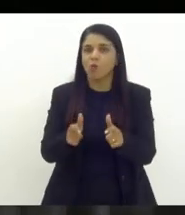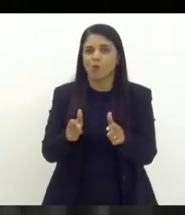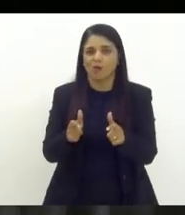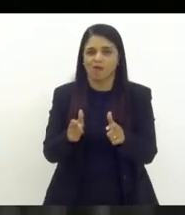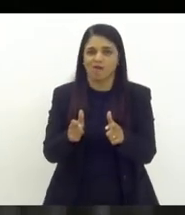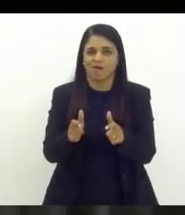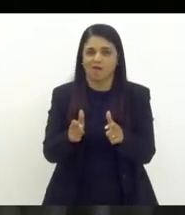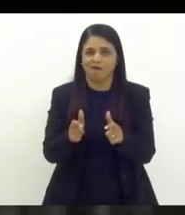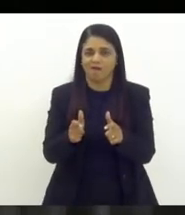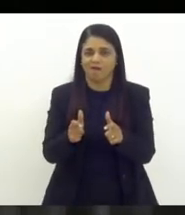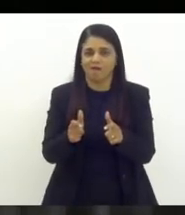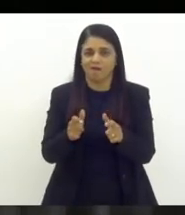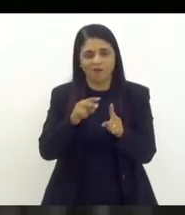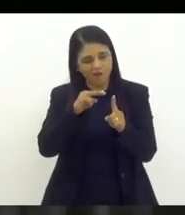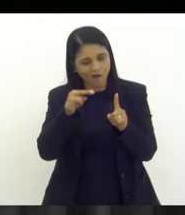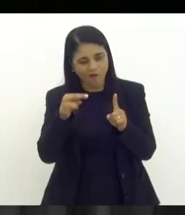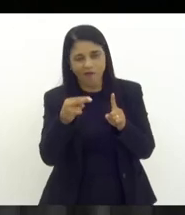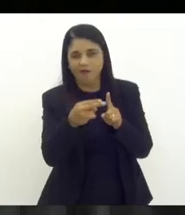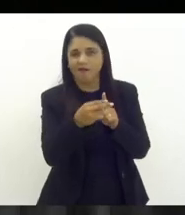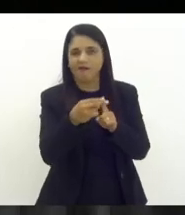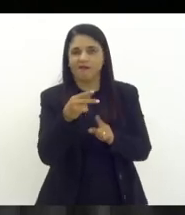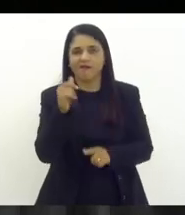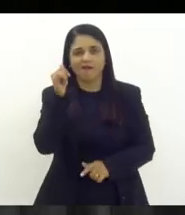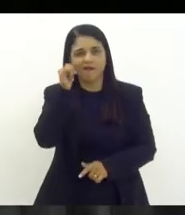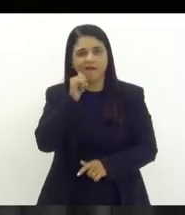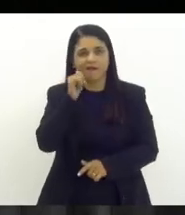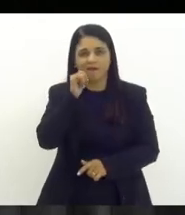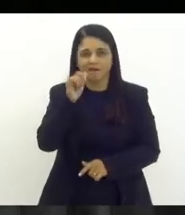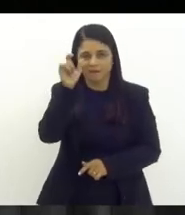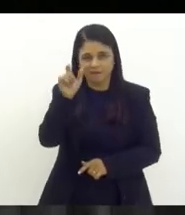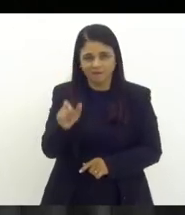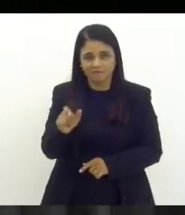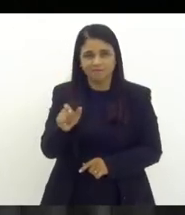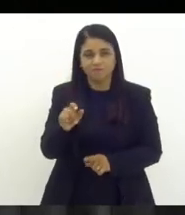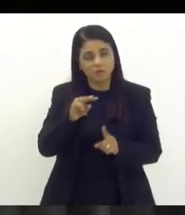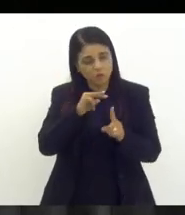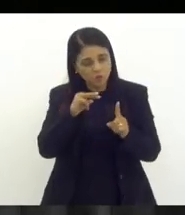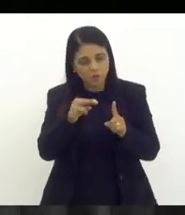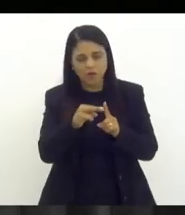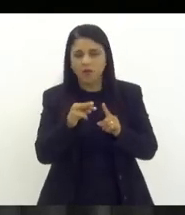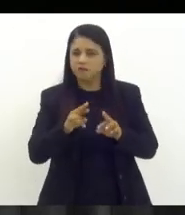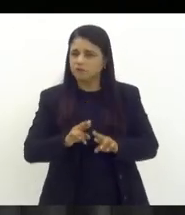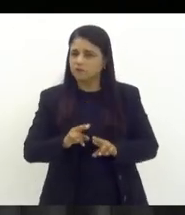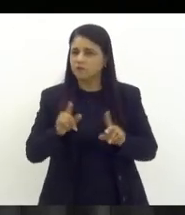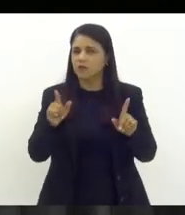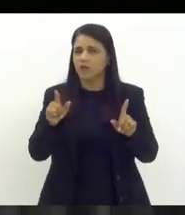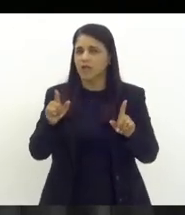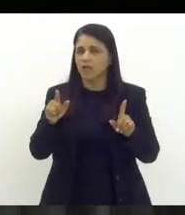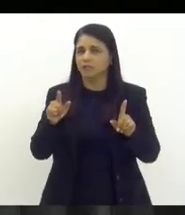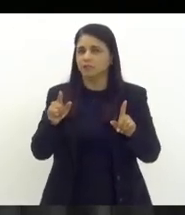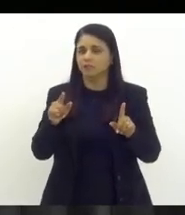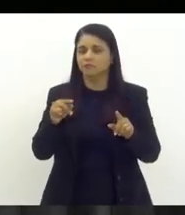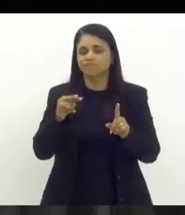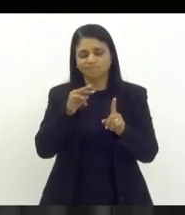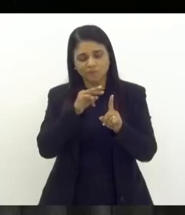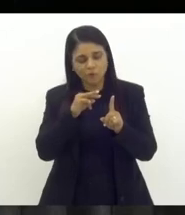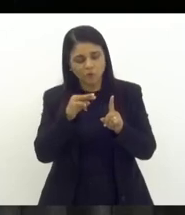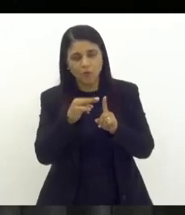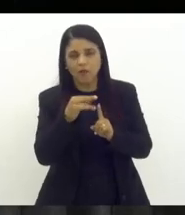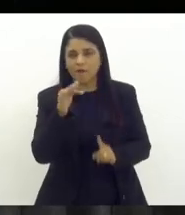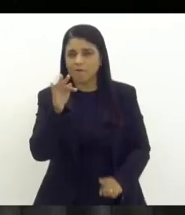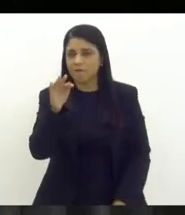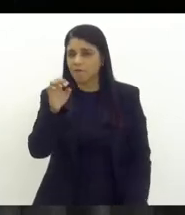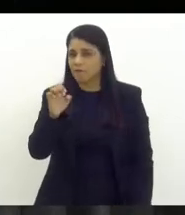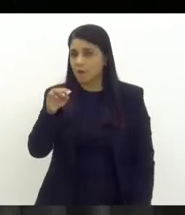precisa do Olhar feminino que nós temos um olhar diferenciado sim que precisa de um olhar feminino